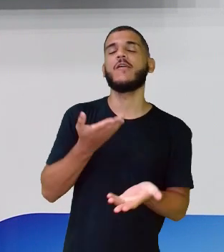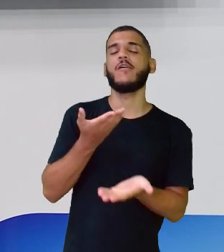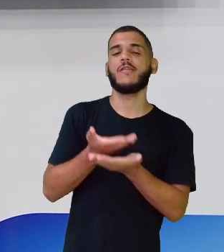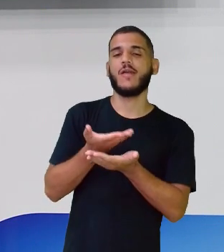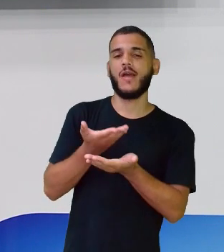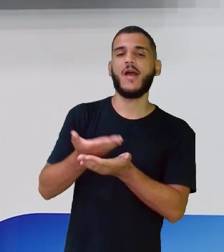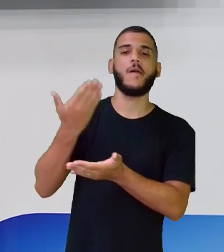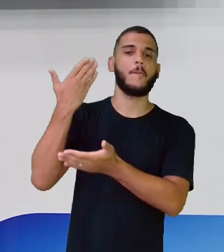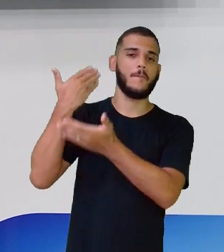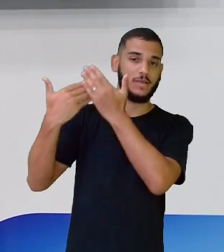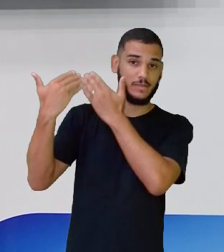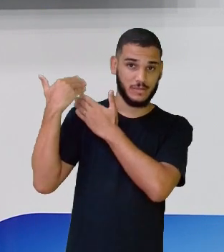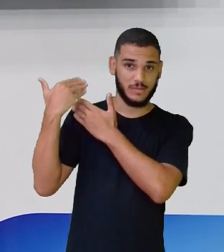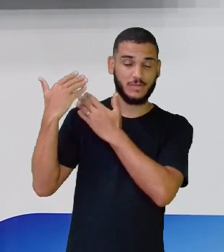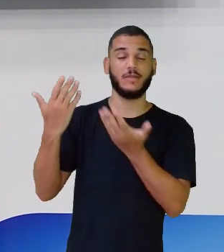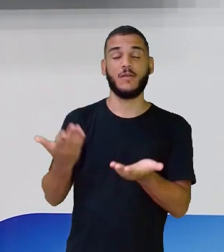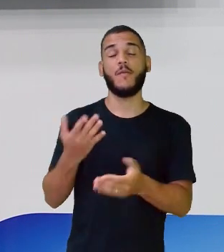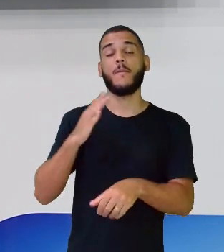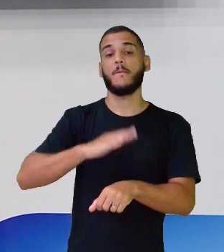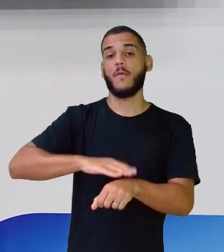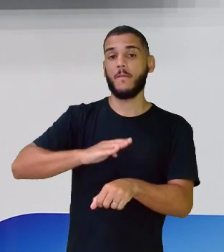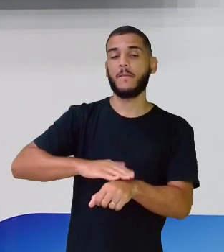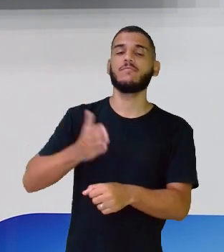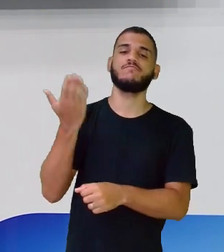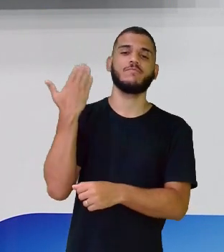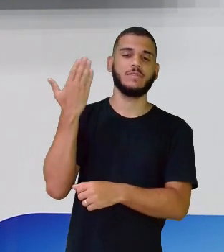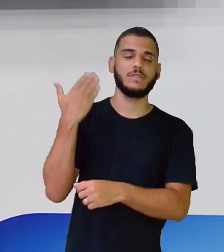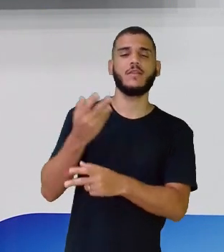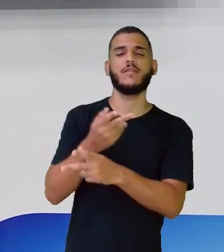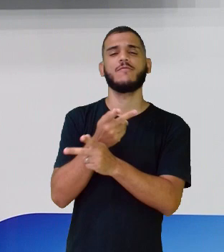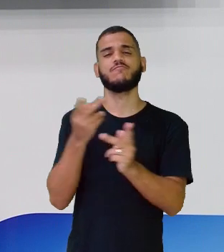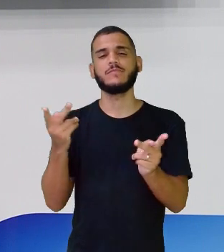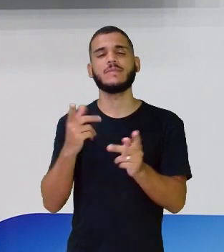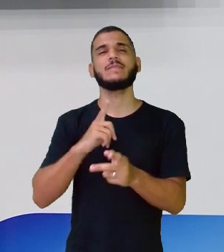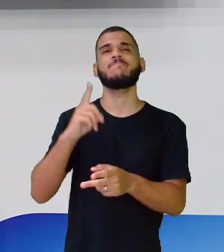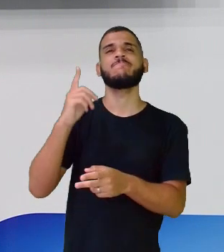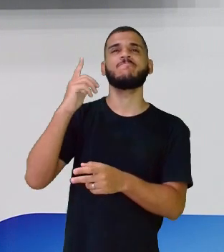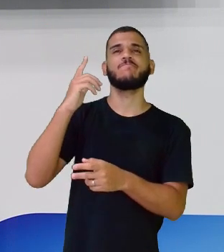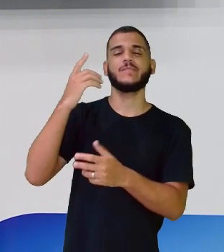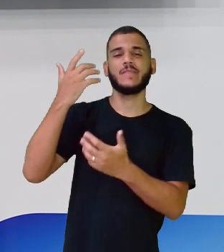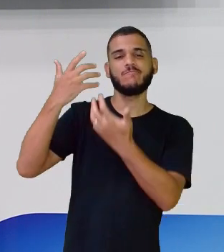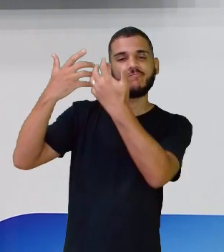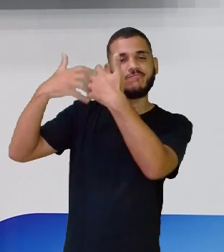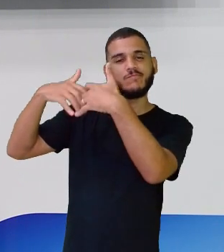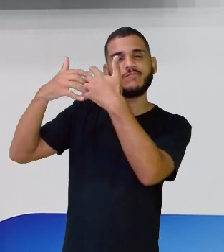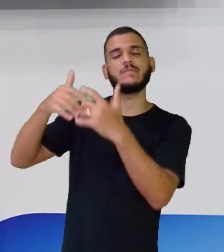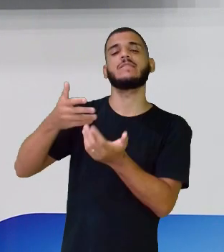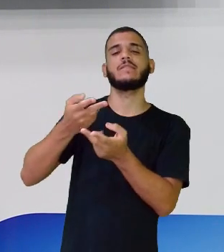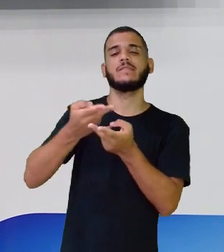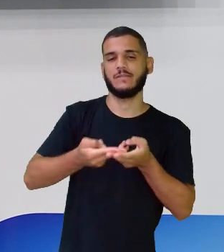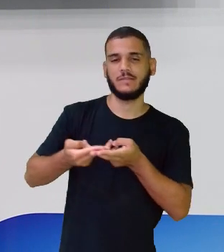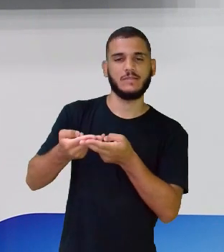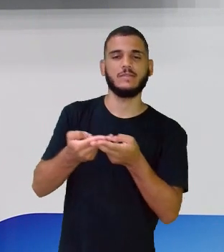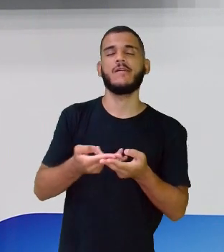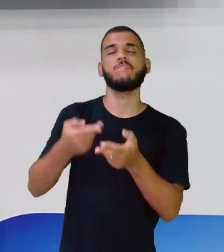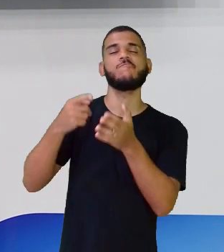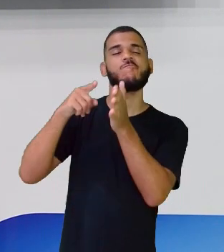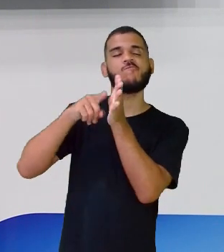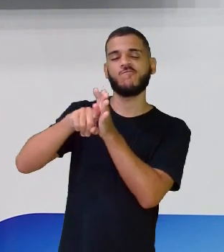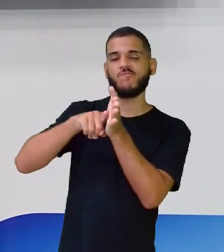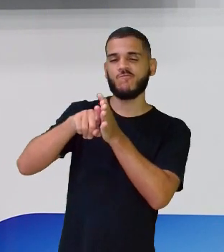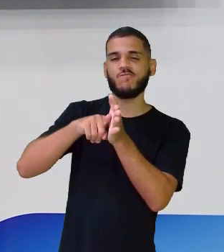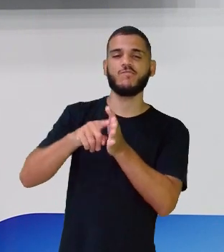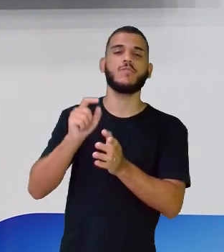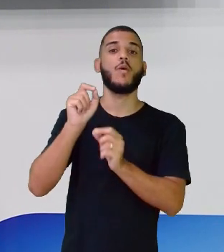aulas passadas, nossos momentos passados, para você fazer uma revisão, você fazer aí uma análise do